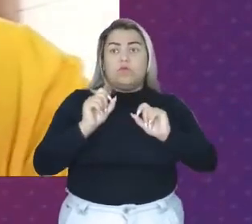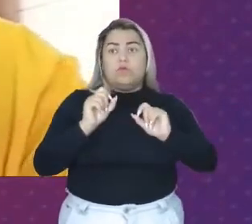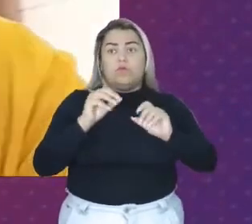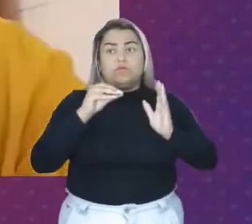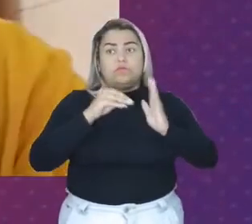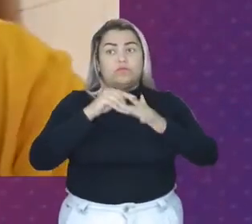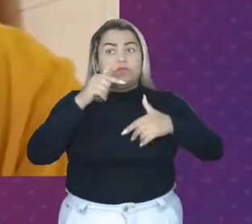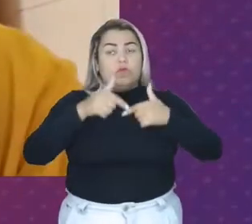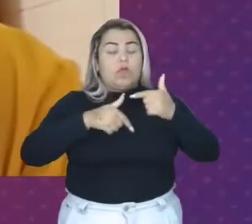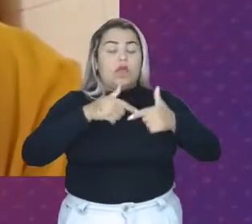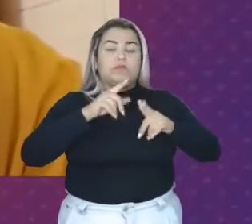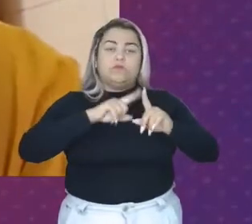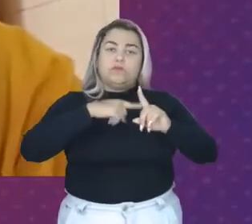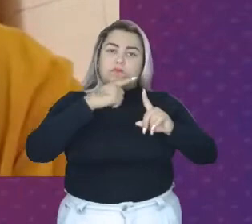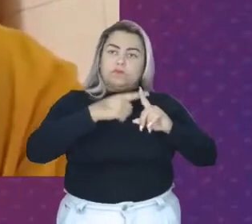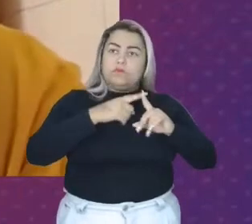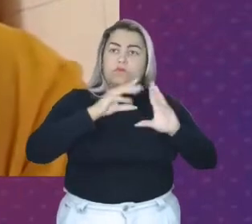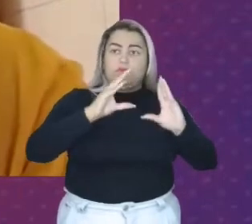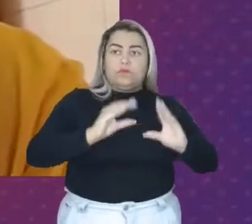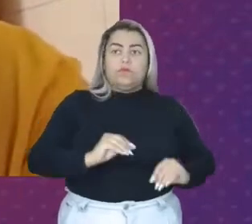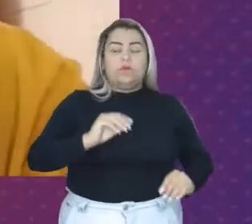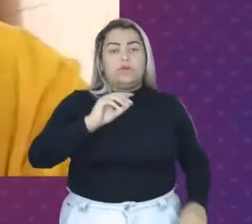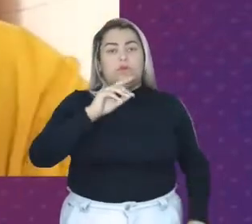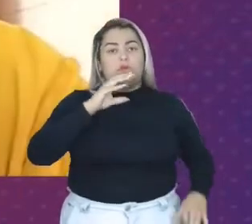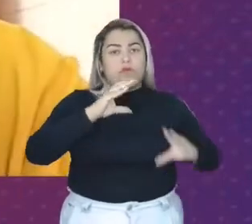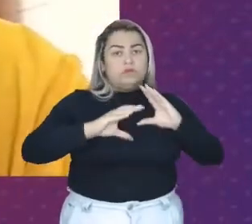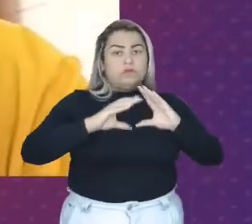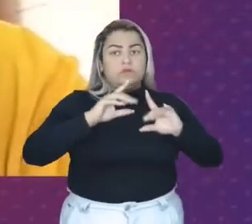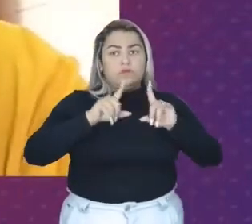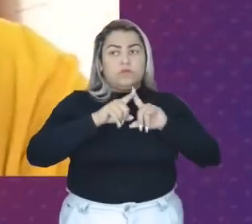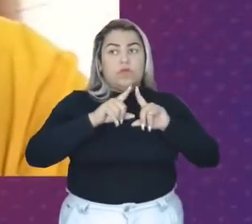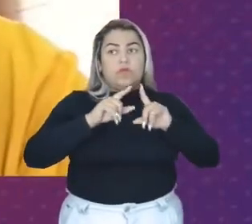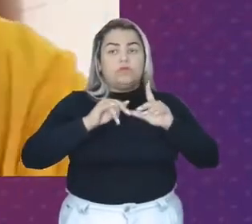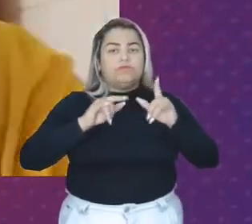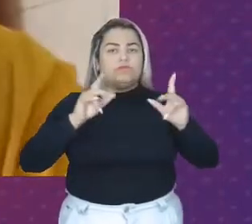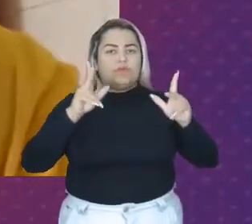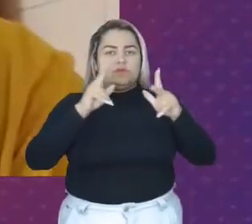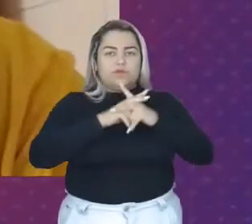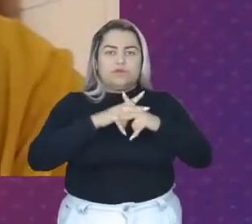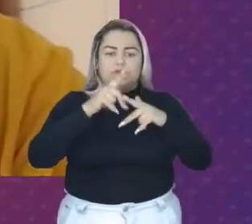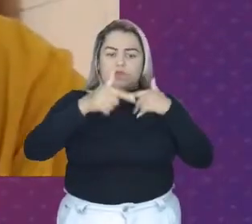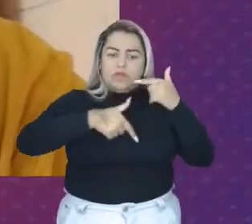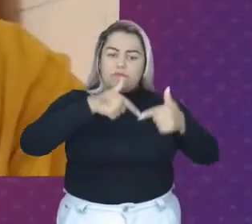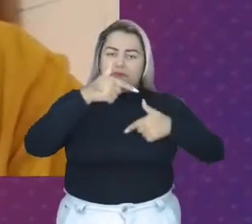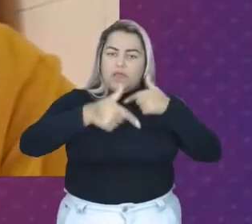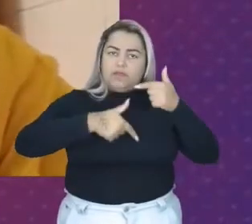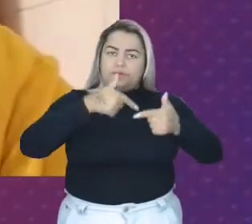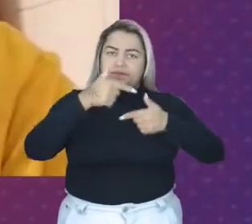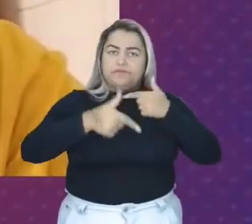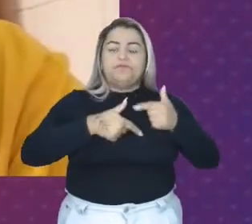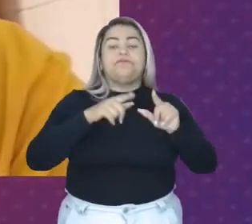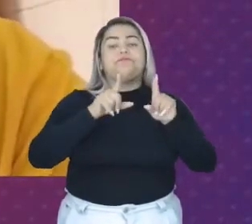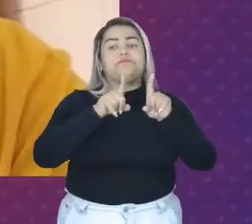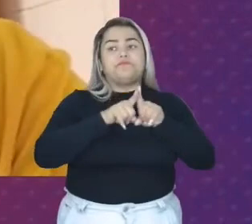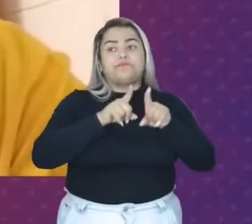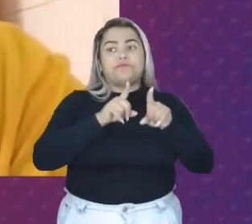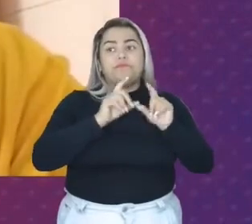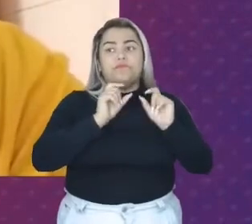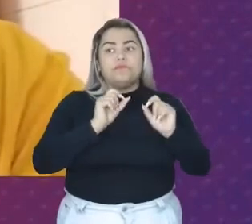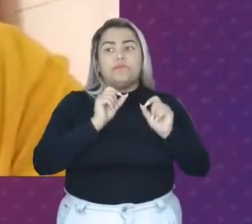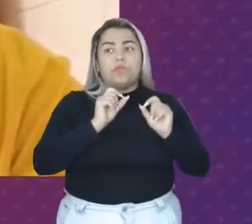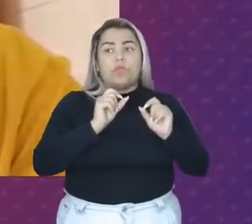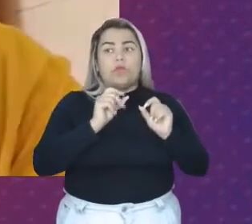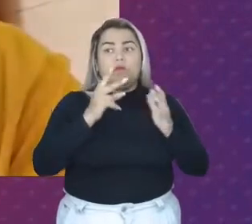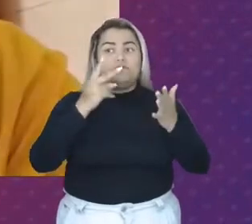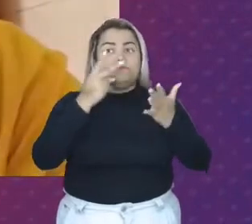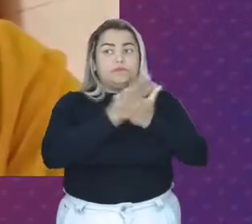seguro-desemprego, adicional noturno, abono família, comunicação de acidente de trabalho, entre outros. Porém, ela só entrou em